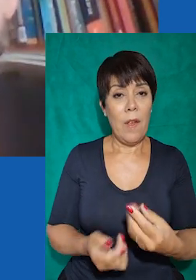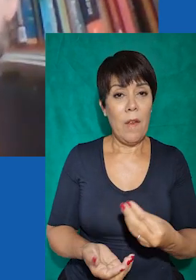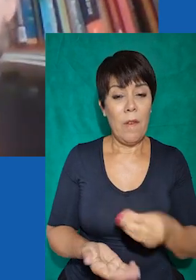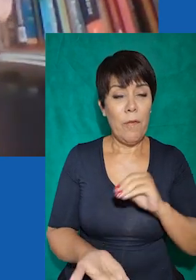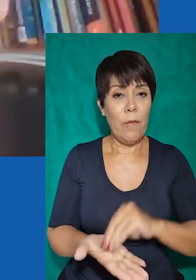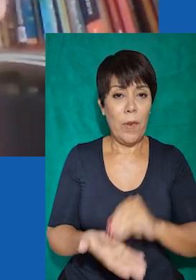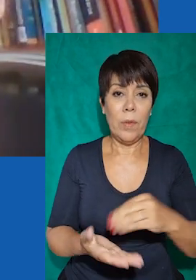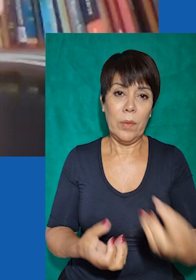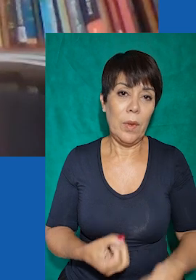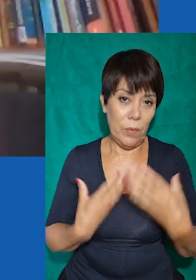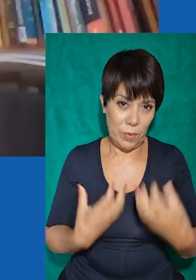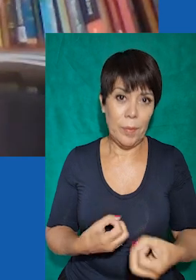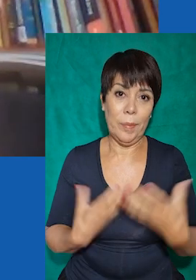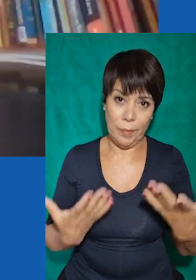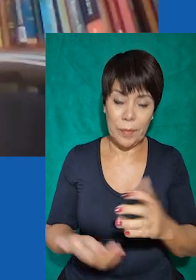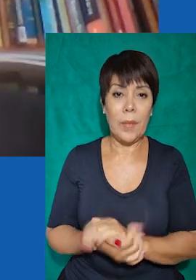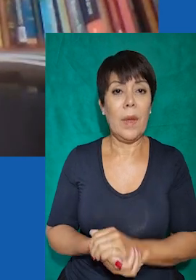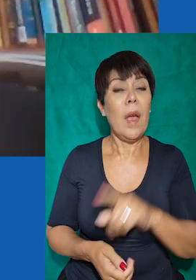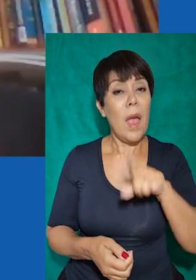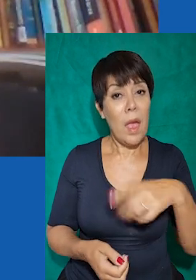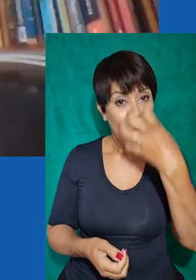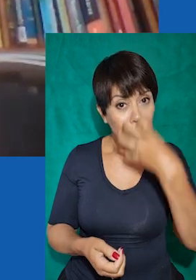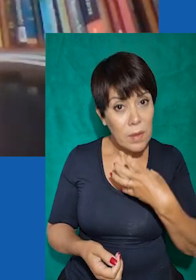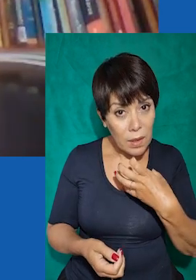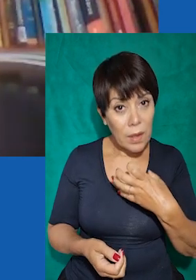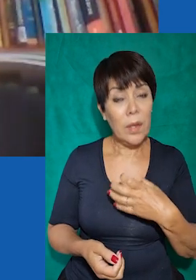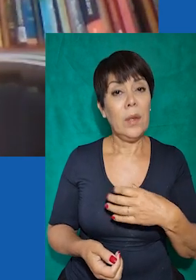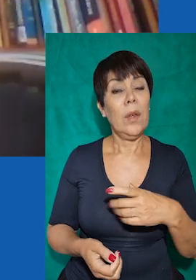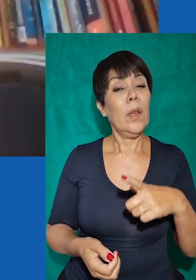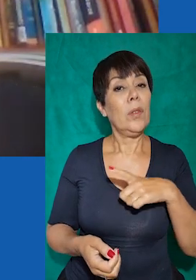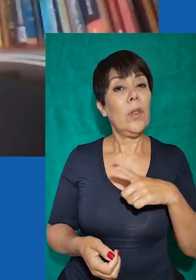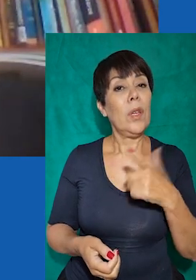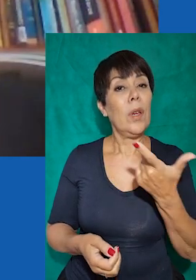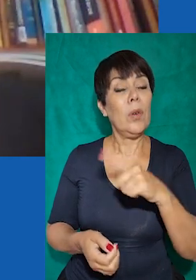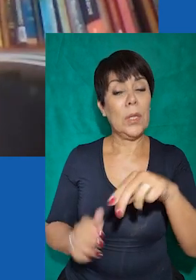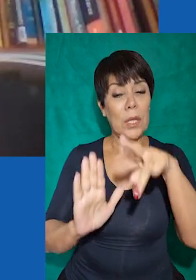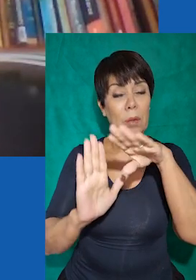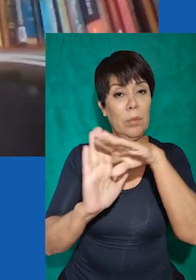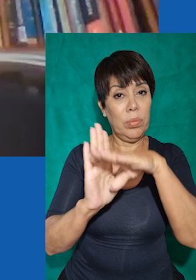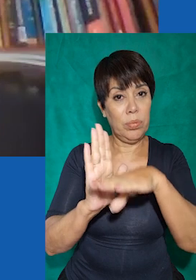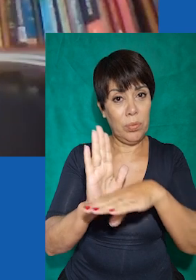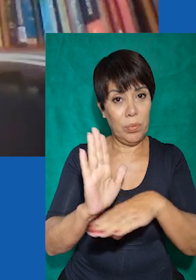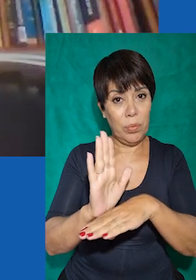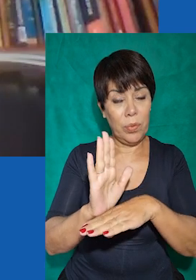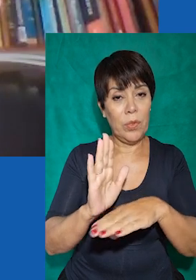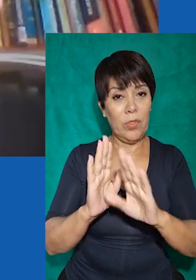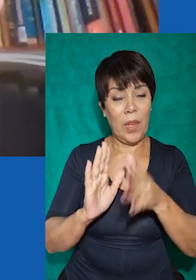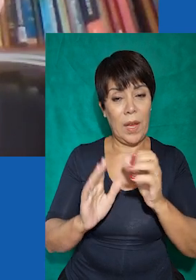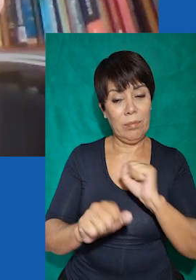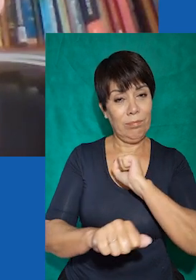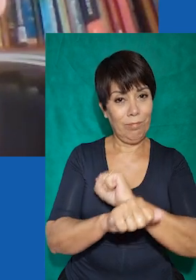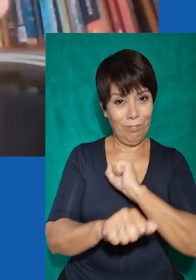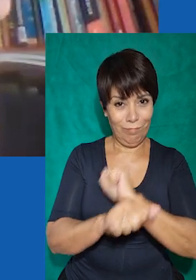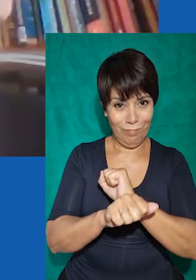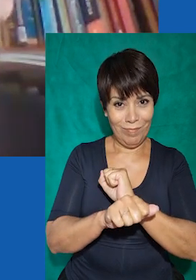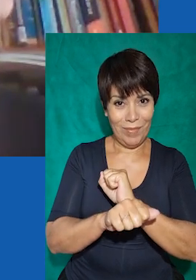né? Isso é gravíssimo. Tinha uma lista de espera avisada, provavelmente,